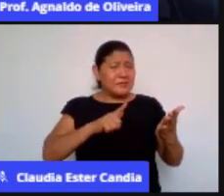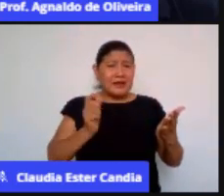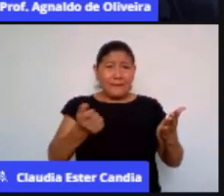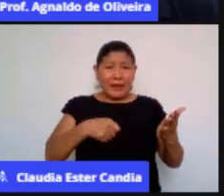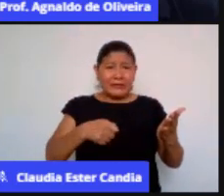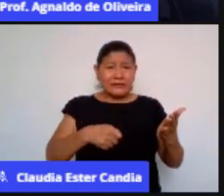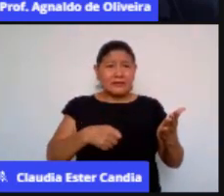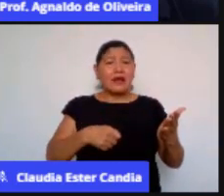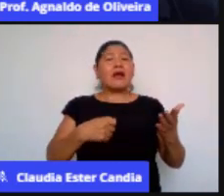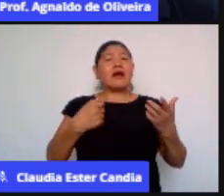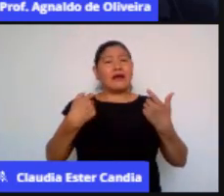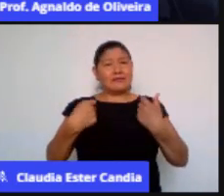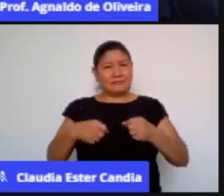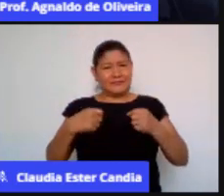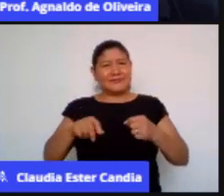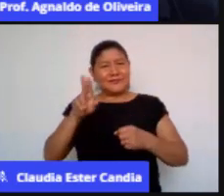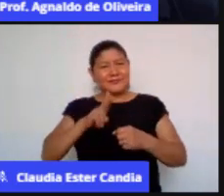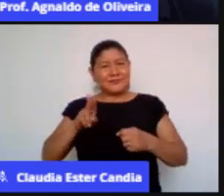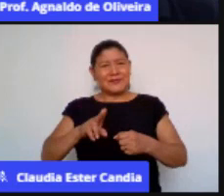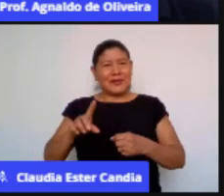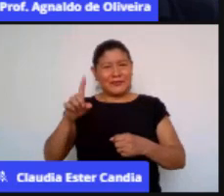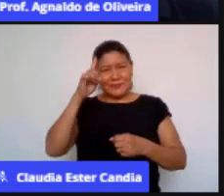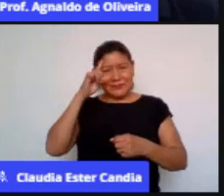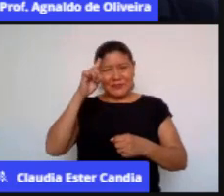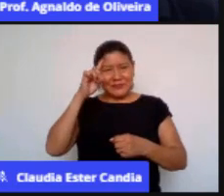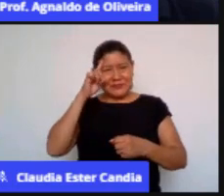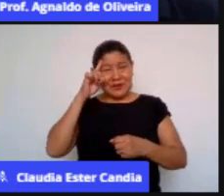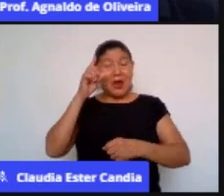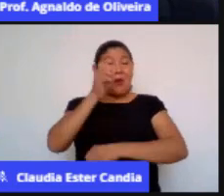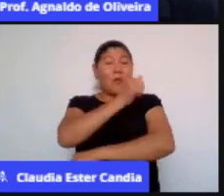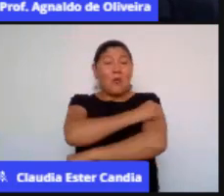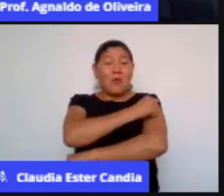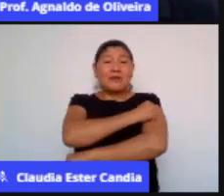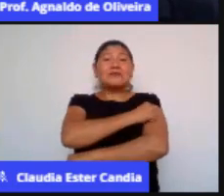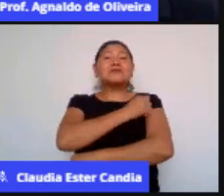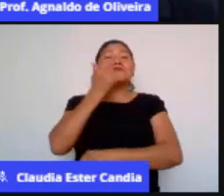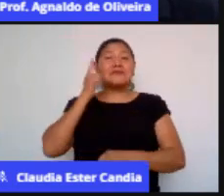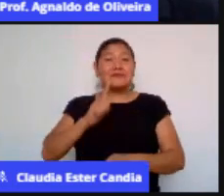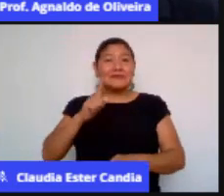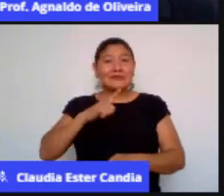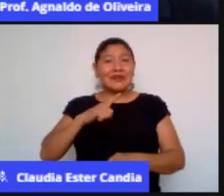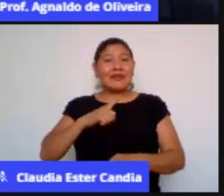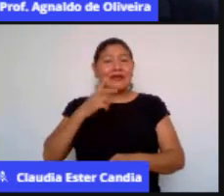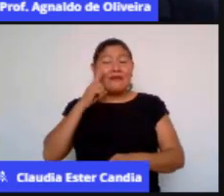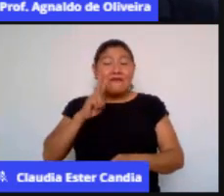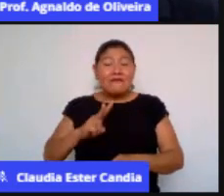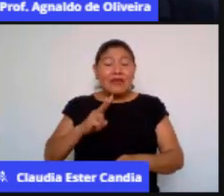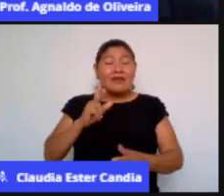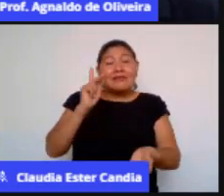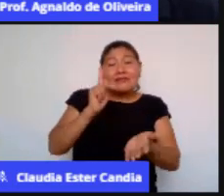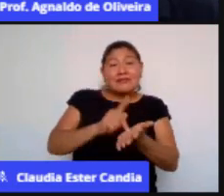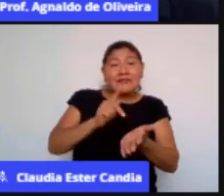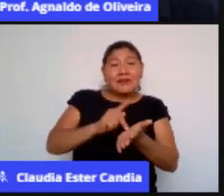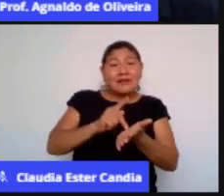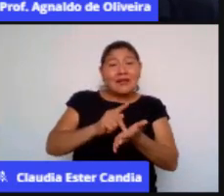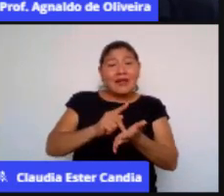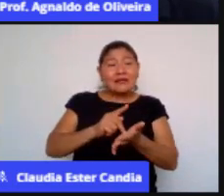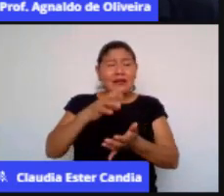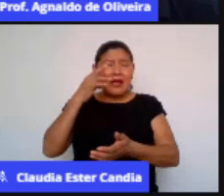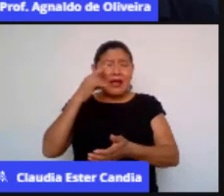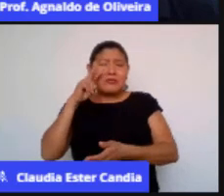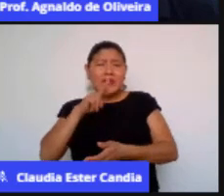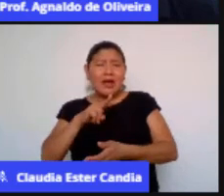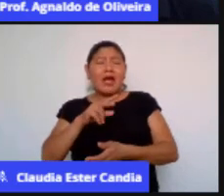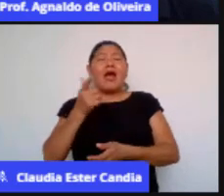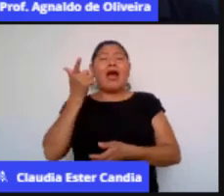gente traz para a realidade, né? Será que é assim mesmo? Então, meu aluno precisa ter essa ideia, né? Precisa, pelo menos, perceber que as coisas podem,